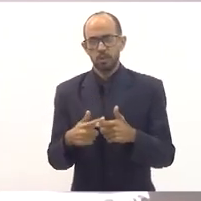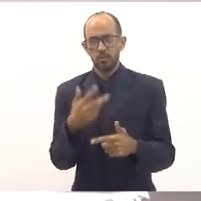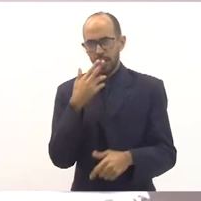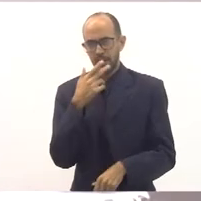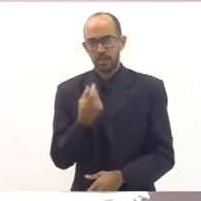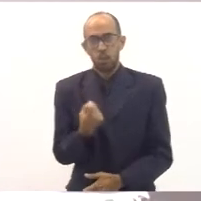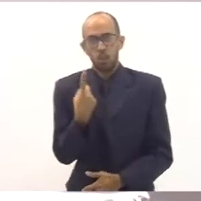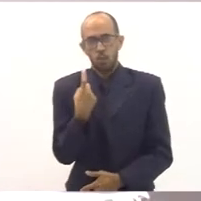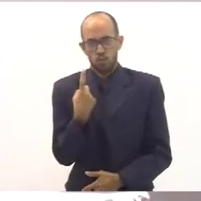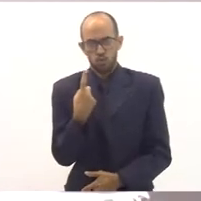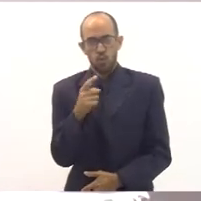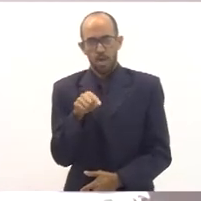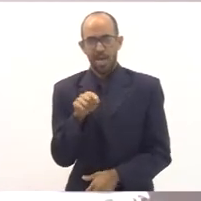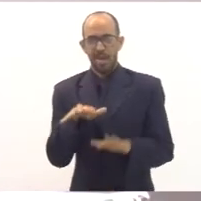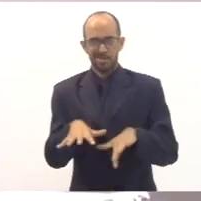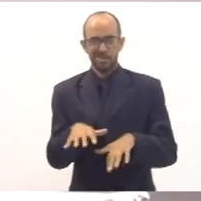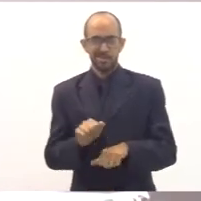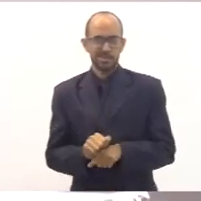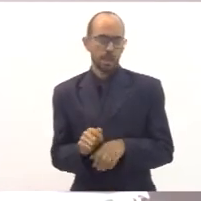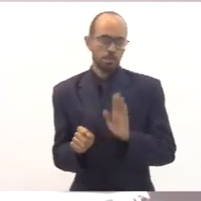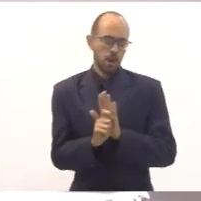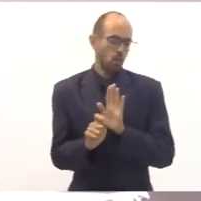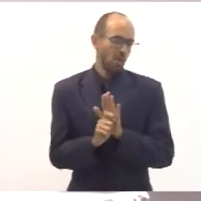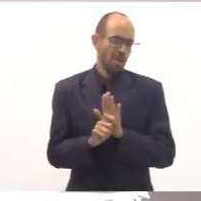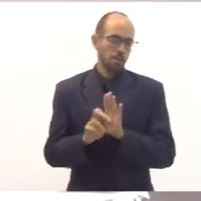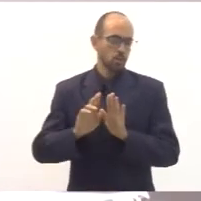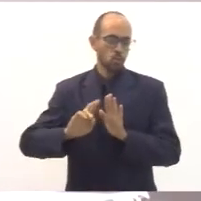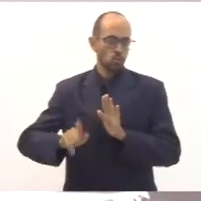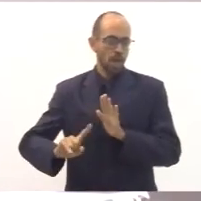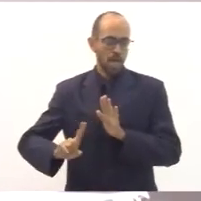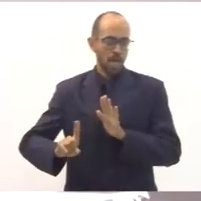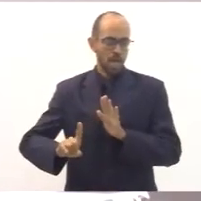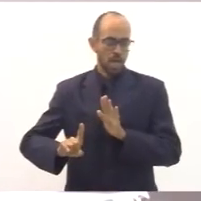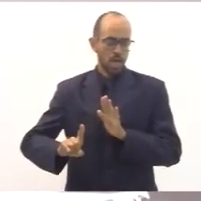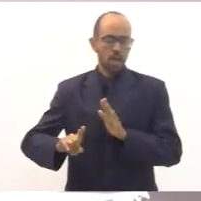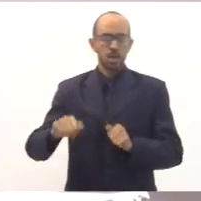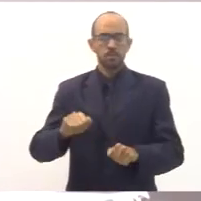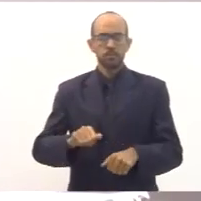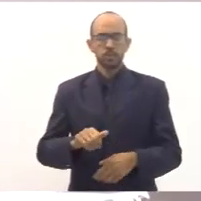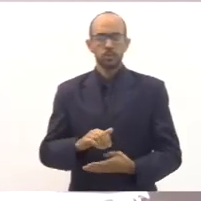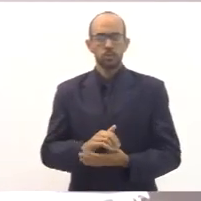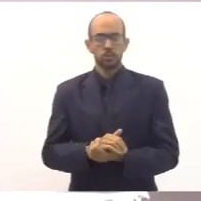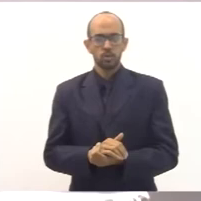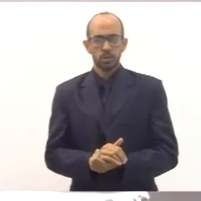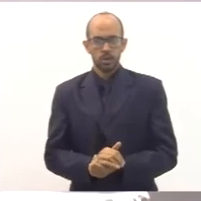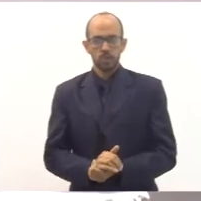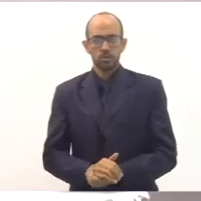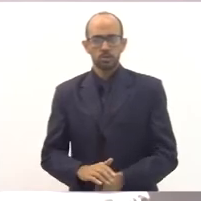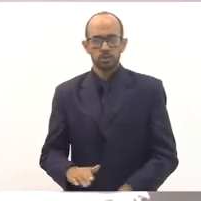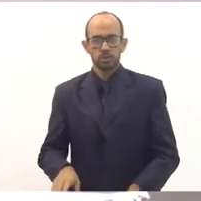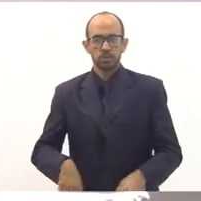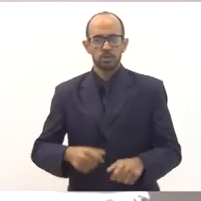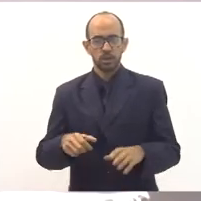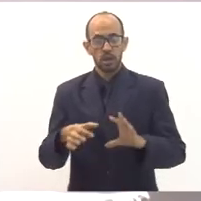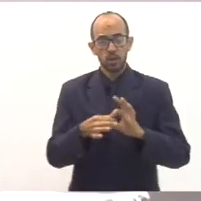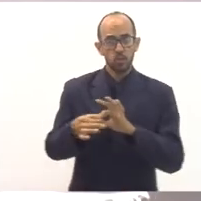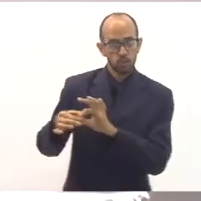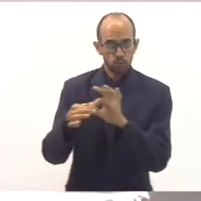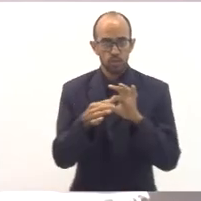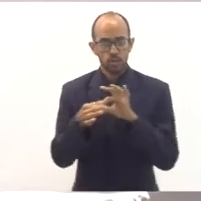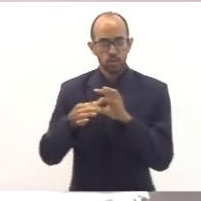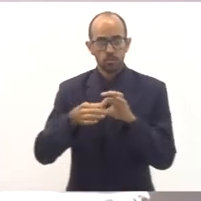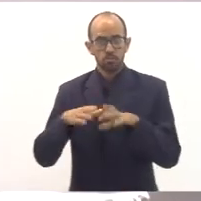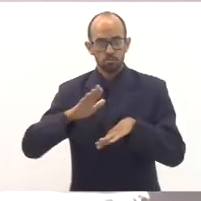única questão é essa da maconha e não é é atsun animais aqui tem mais respaldo